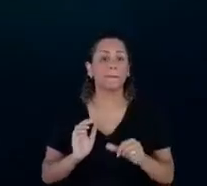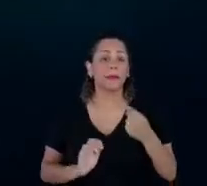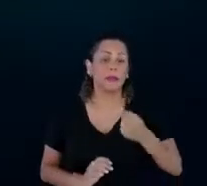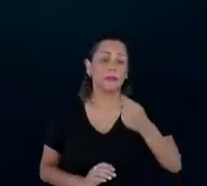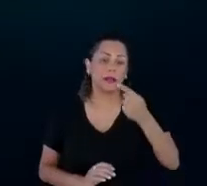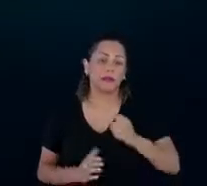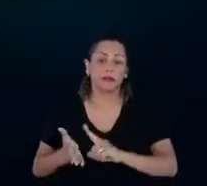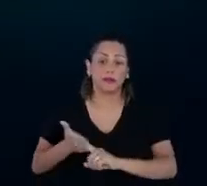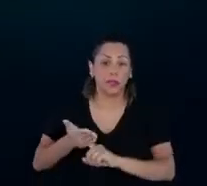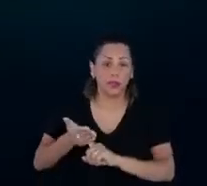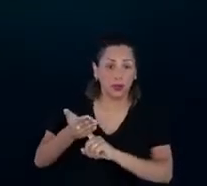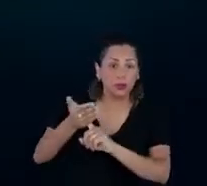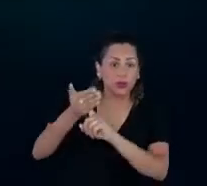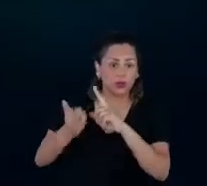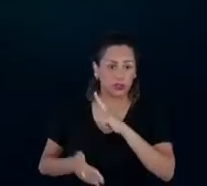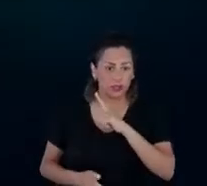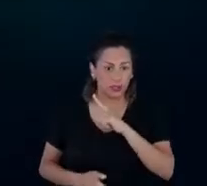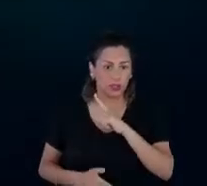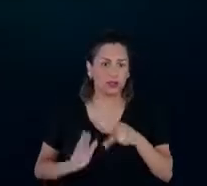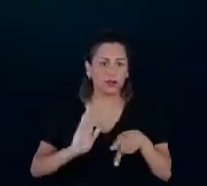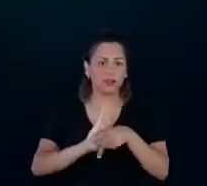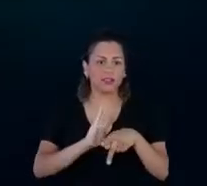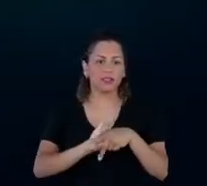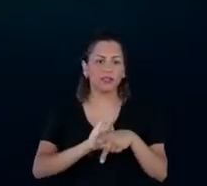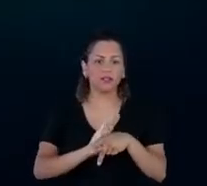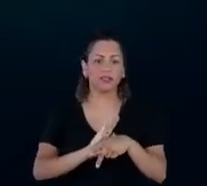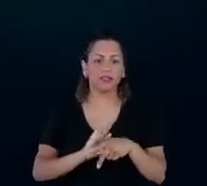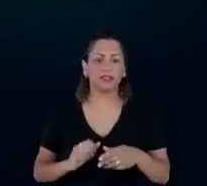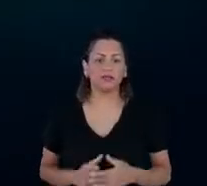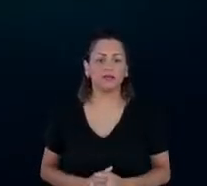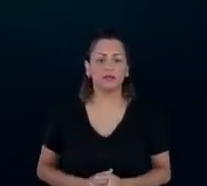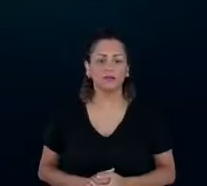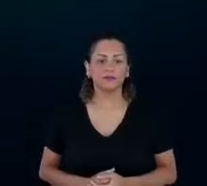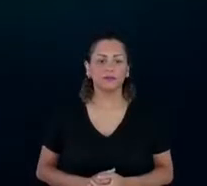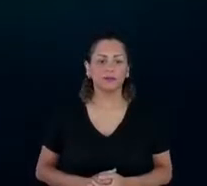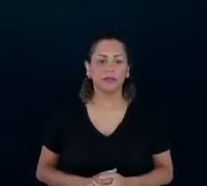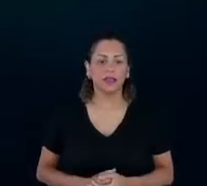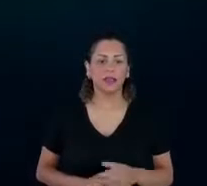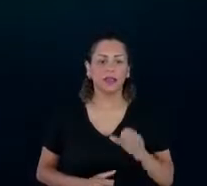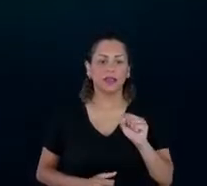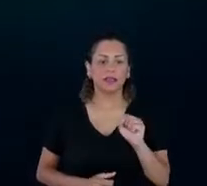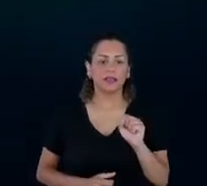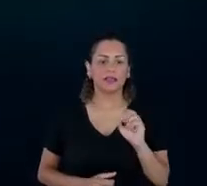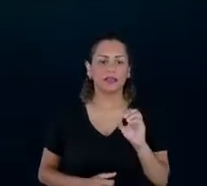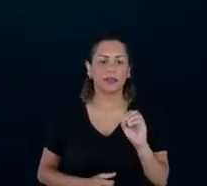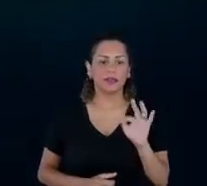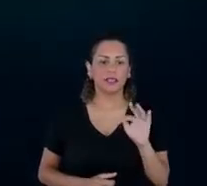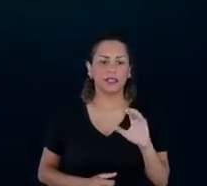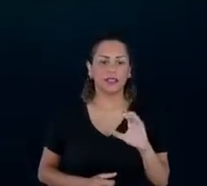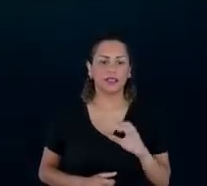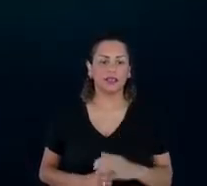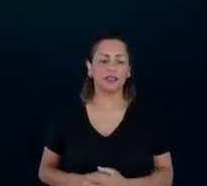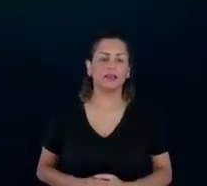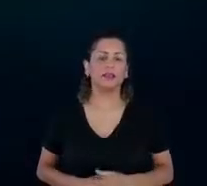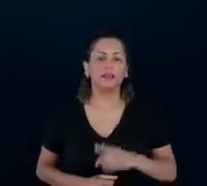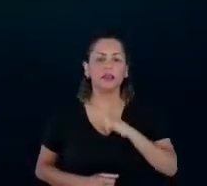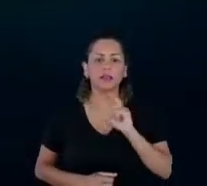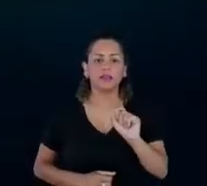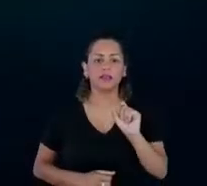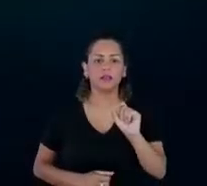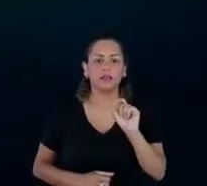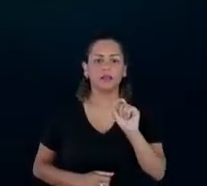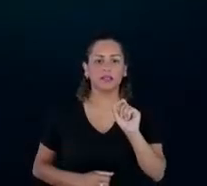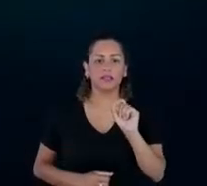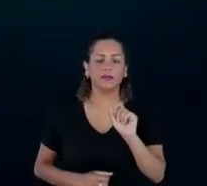né, o primeiro protótipo que foi montado. Né? Então, a partir daí, tivemos vários desafios, né, como a